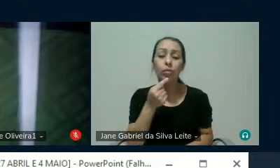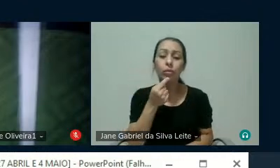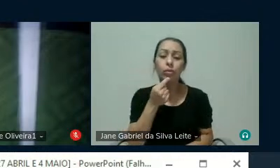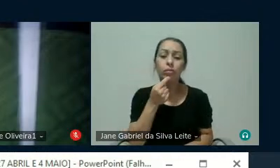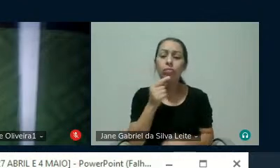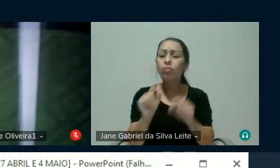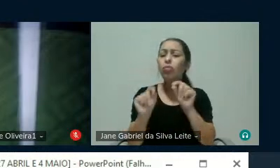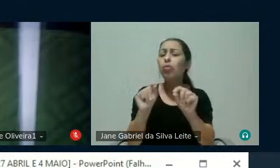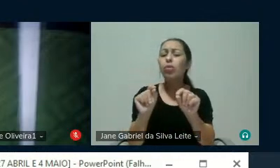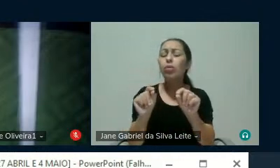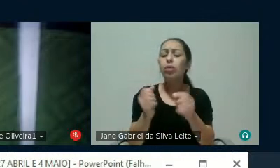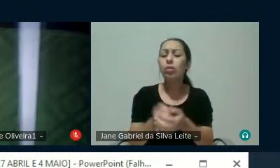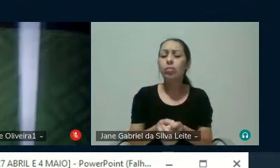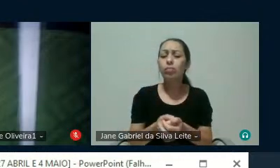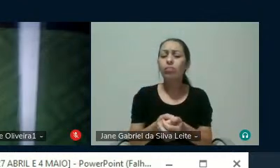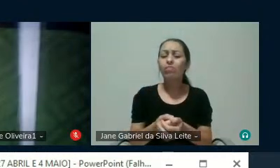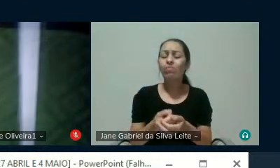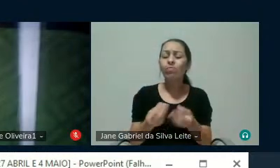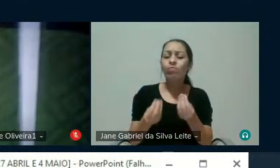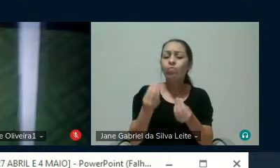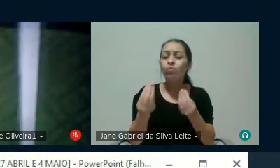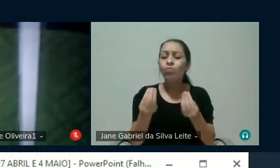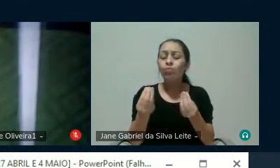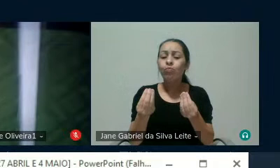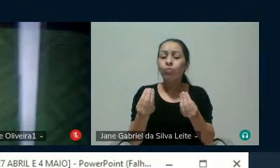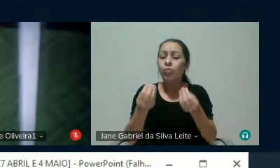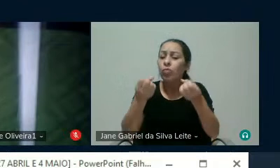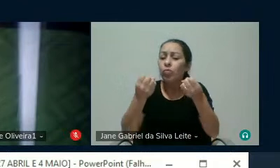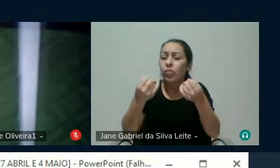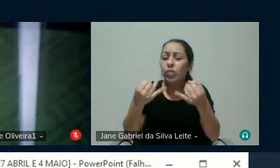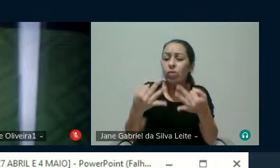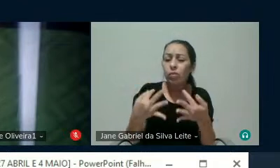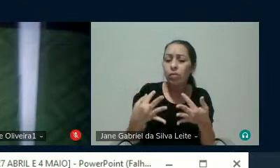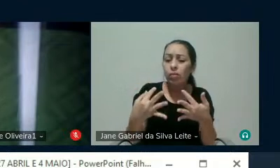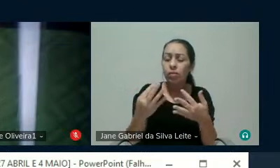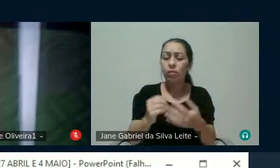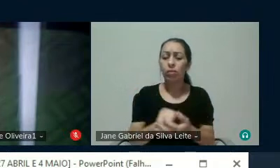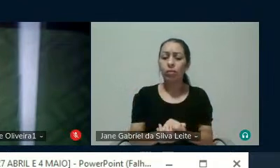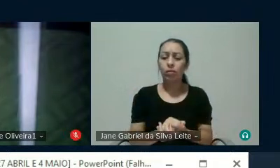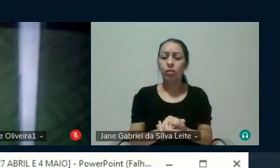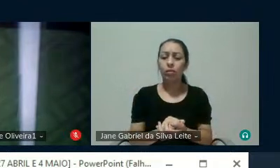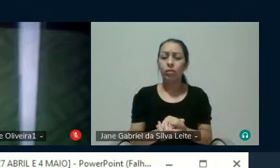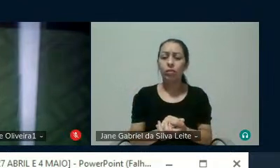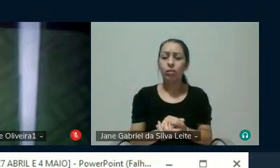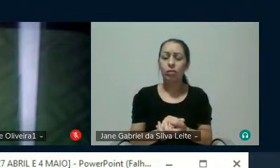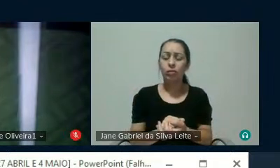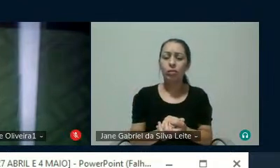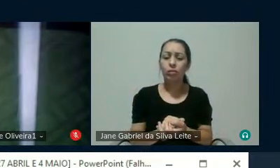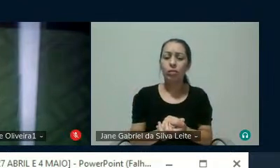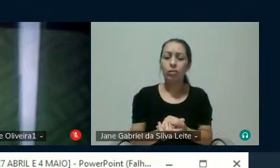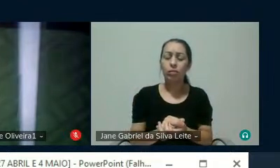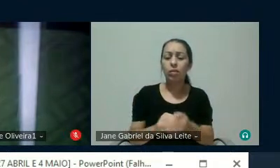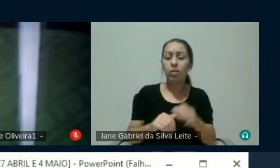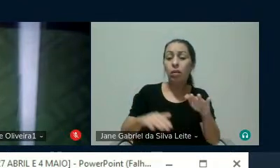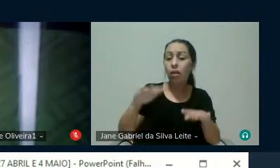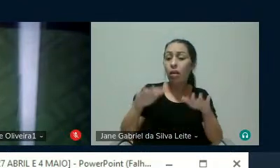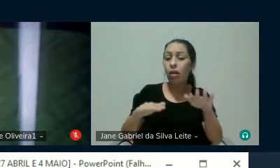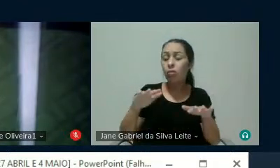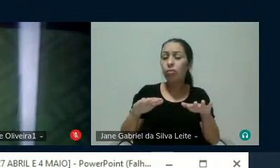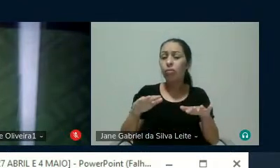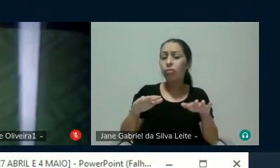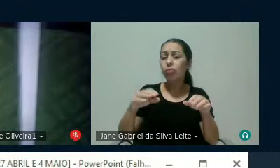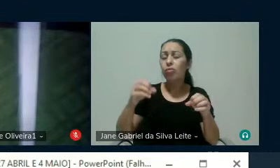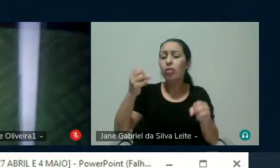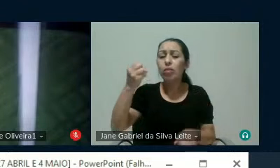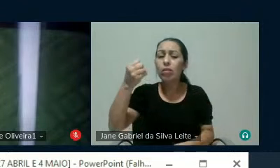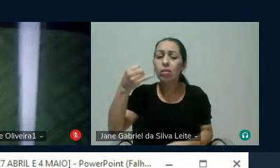porque ainda não tem um consenso a respeito do conceito de literatura surda. Alguns autores dizem que